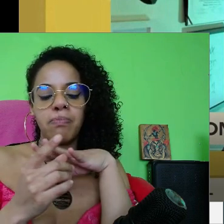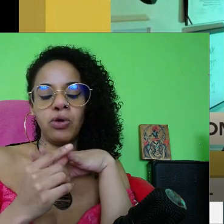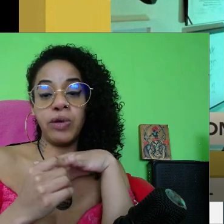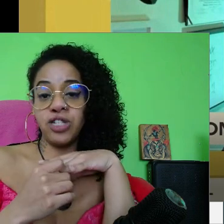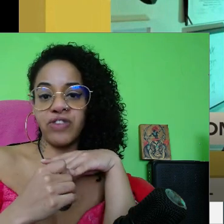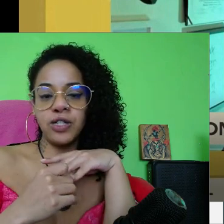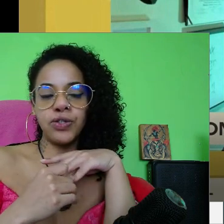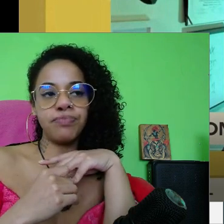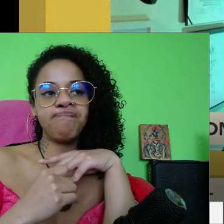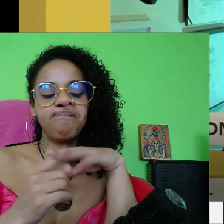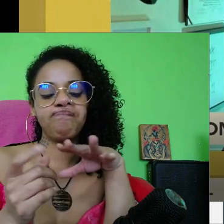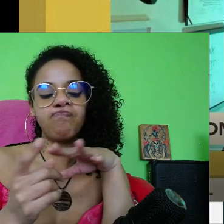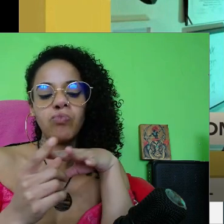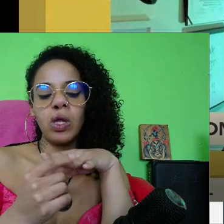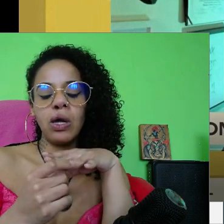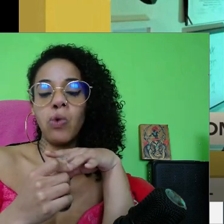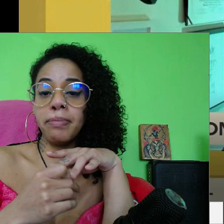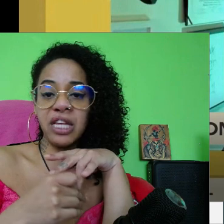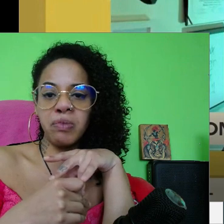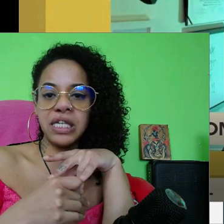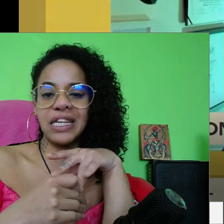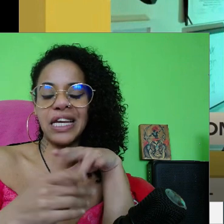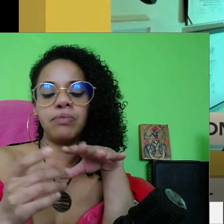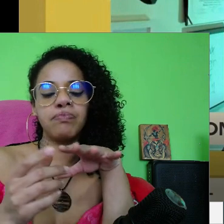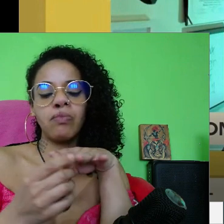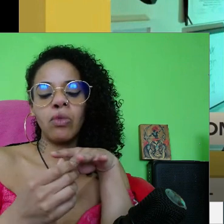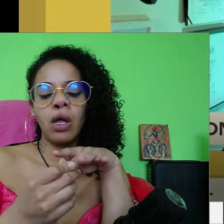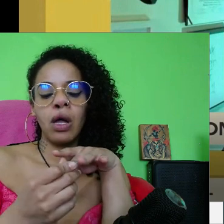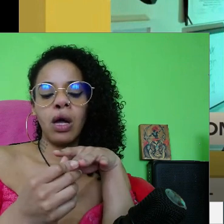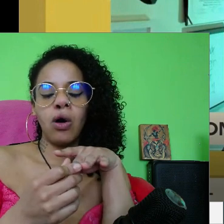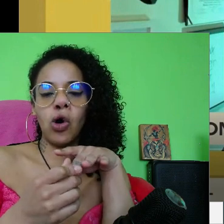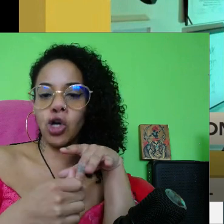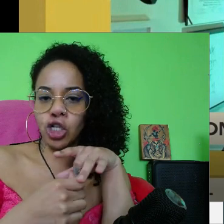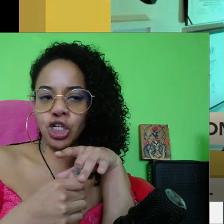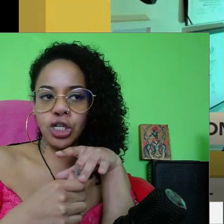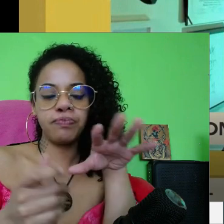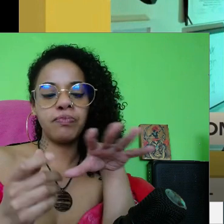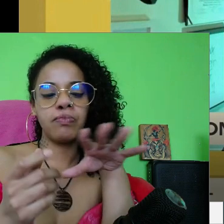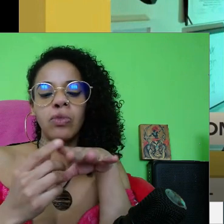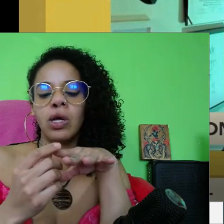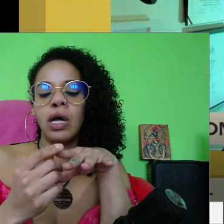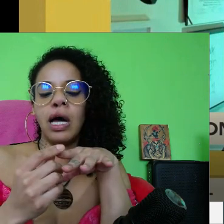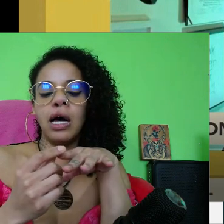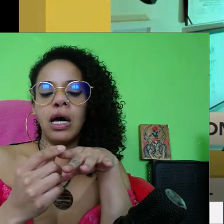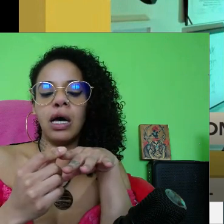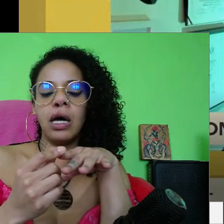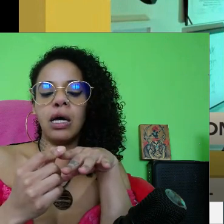como por exemplo Luiz web tv brasileira Orochi